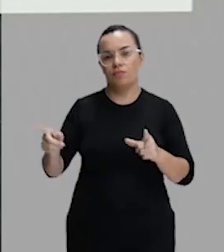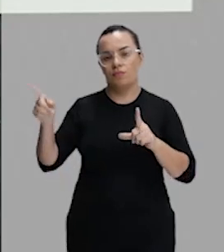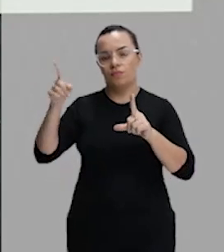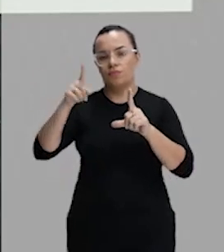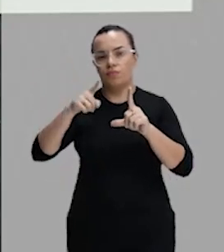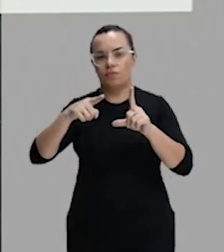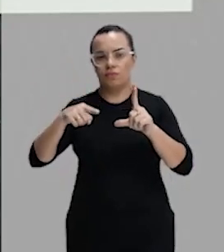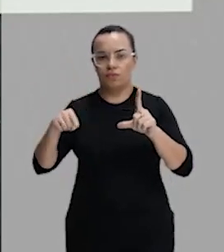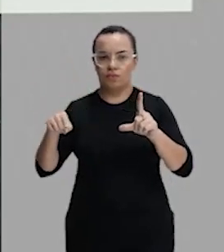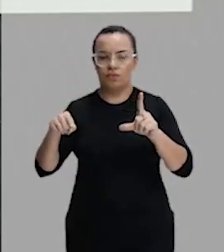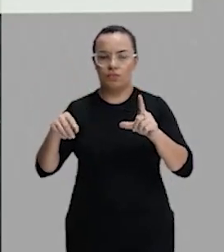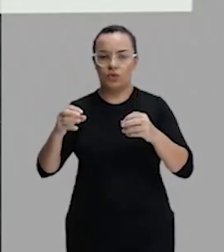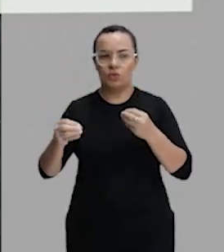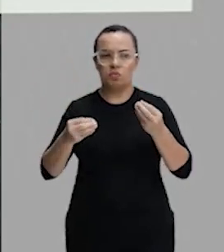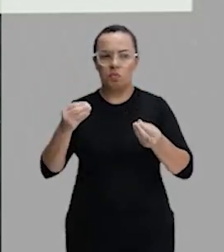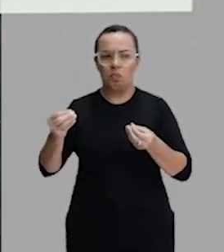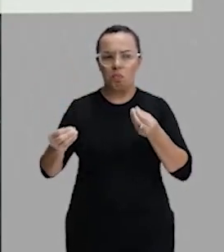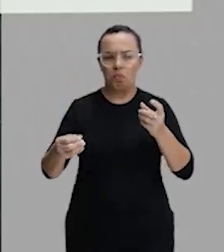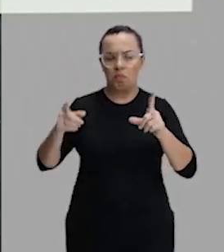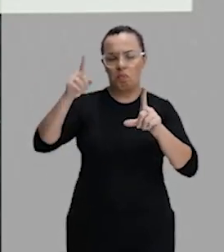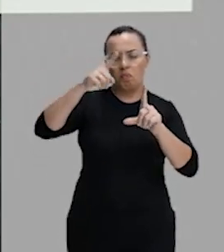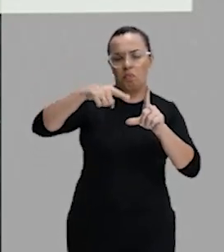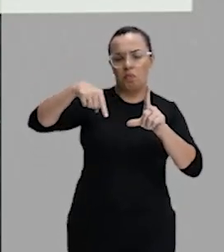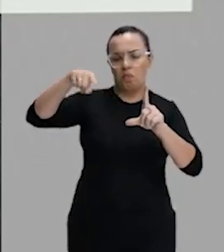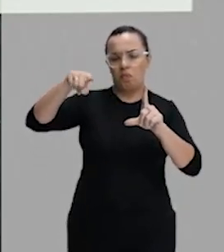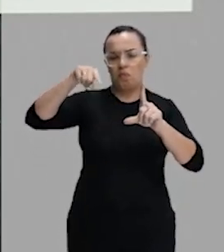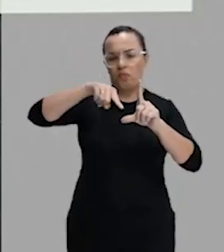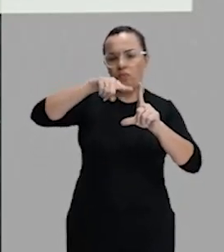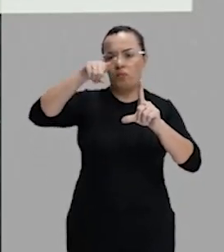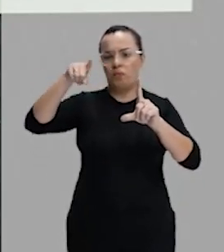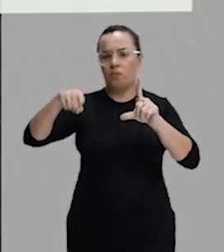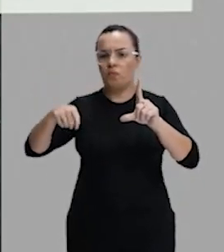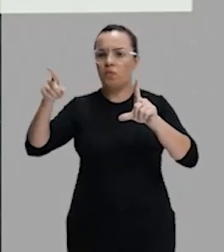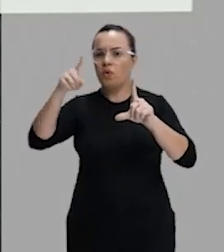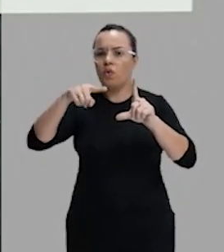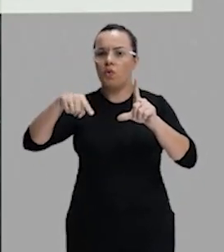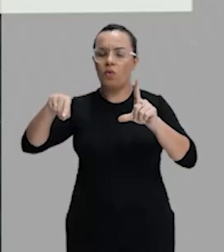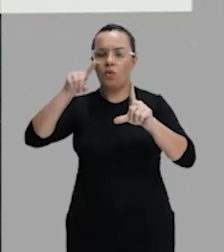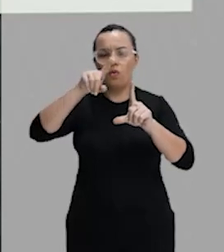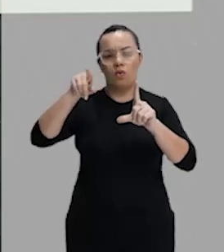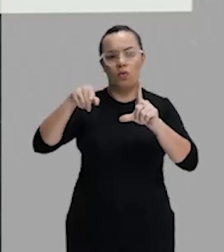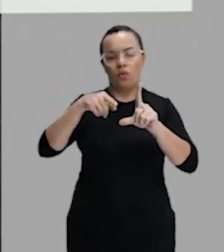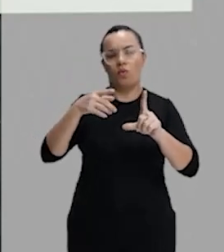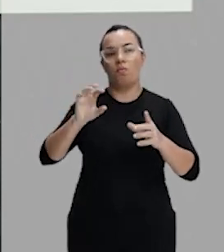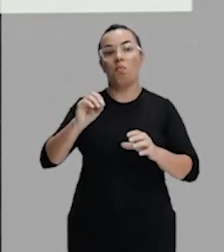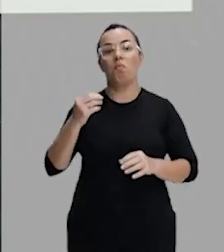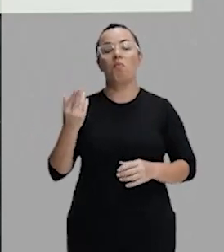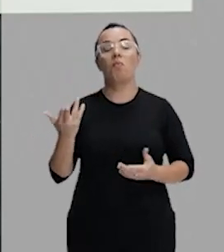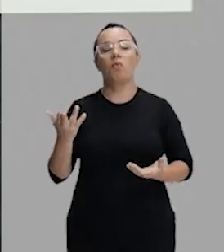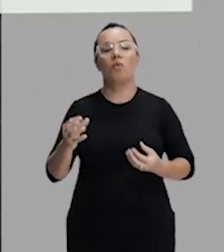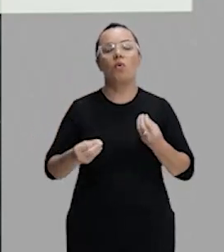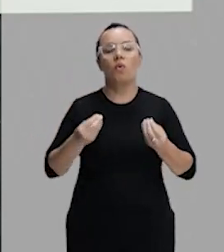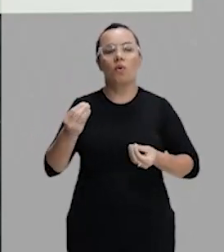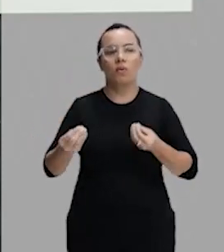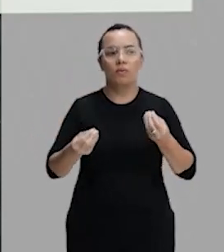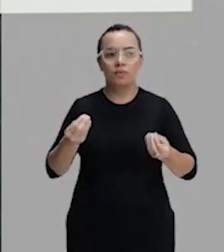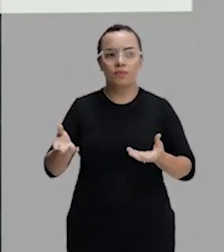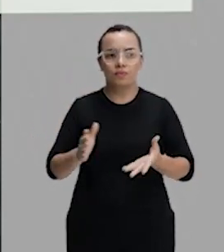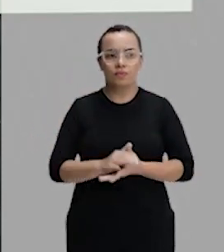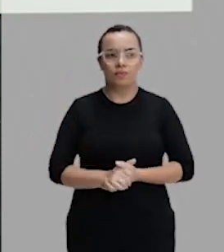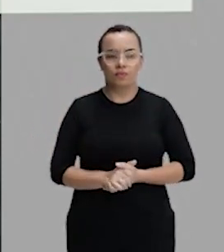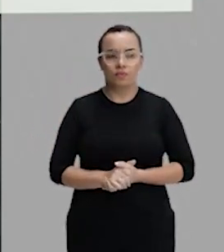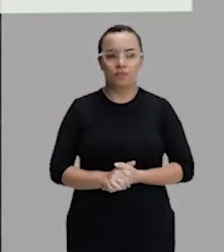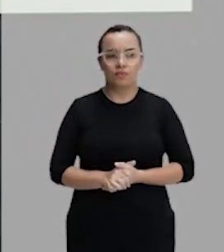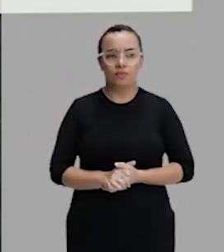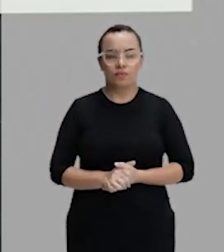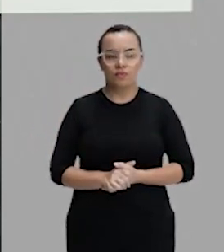se posicionar. Tá? Porque, veja bem, esse eixo imaginário, ele pode ser um